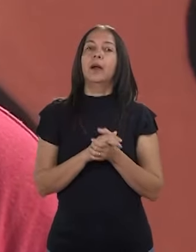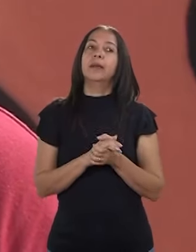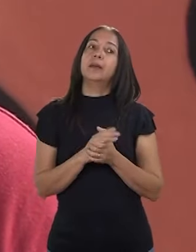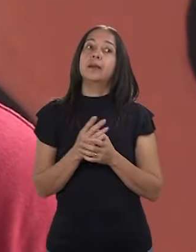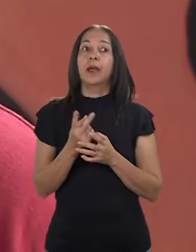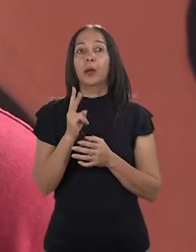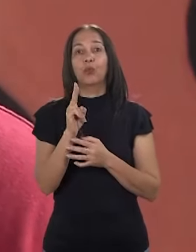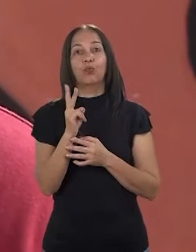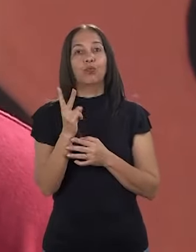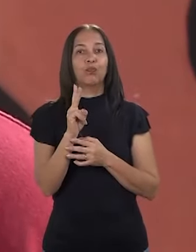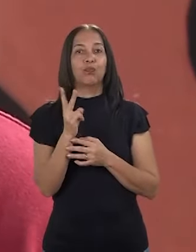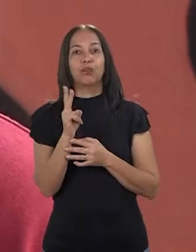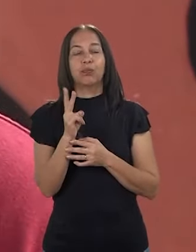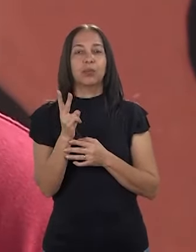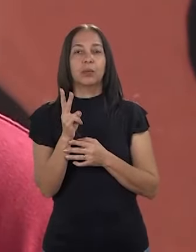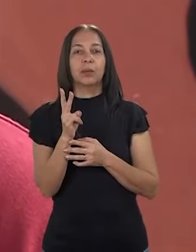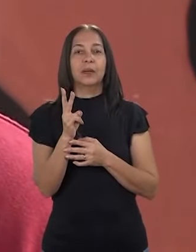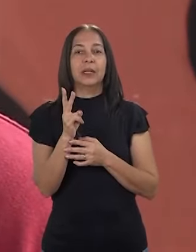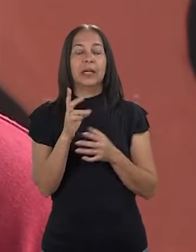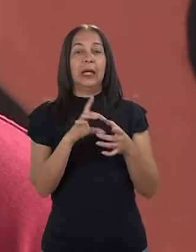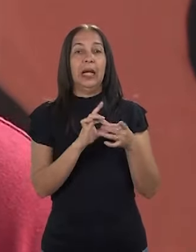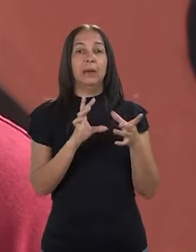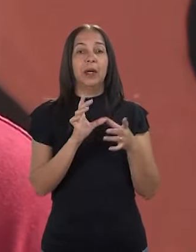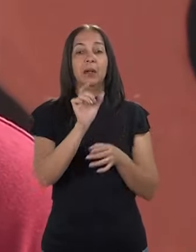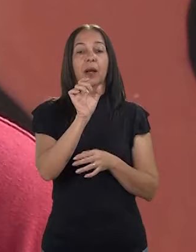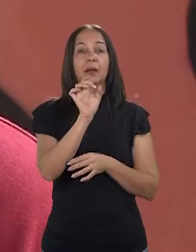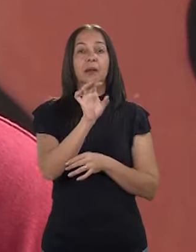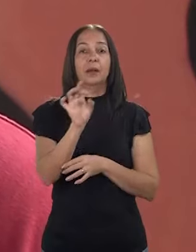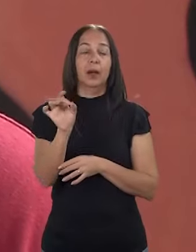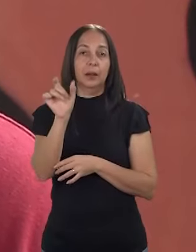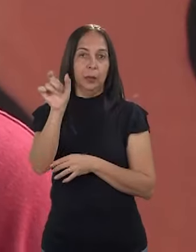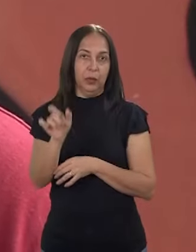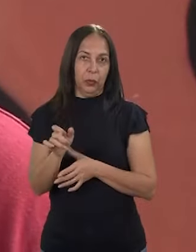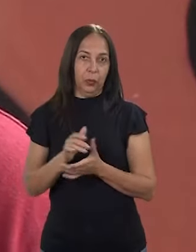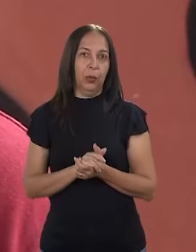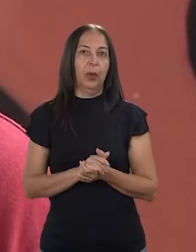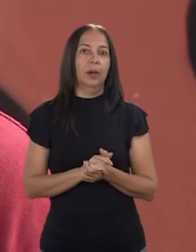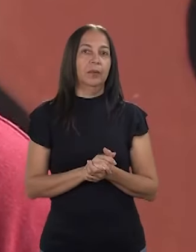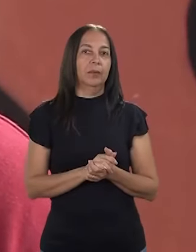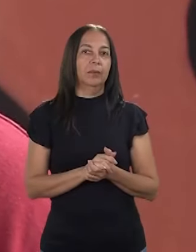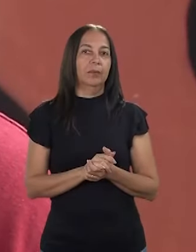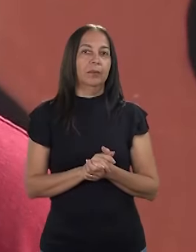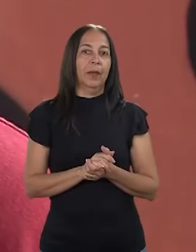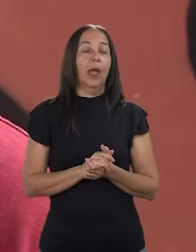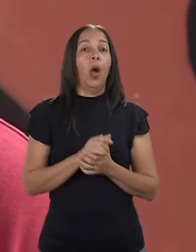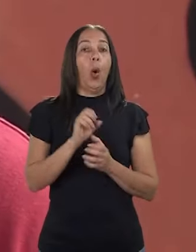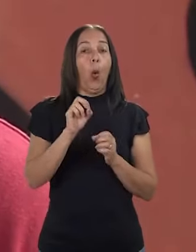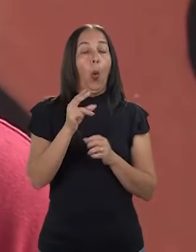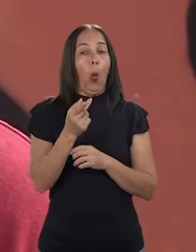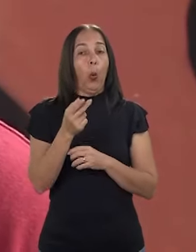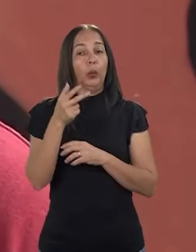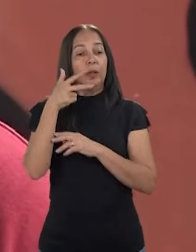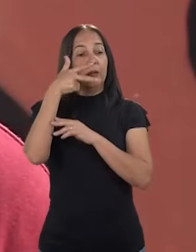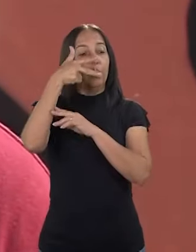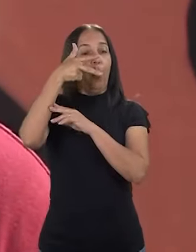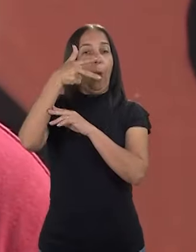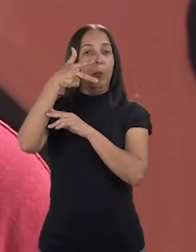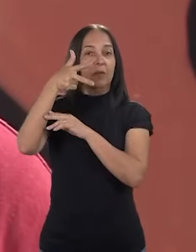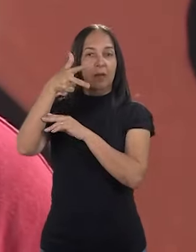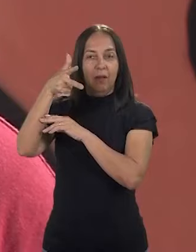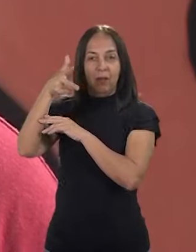tempo eu ten ess essa dualidade né entre a liberdade individual de cada um esse processo de todo mundo tá sendo observado o tempo todo pelo